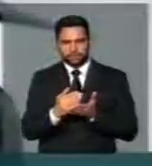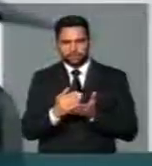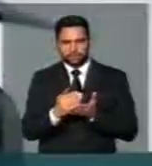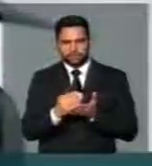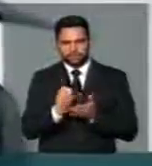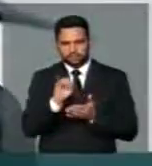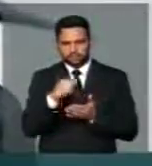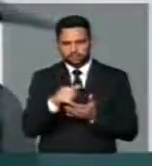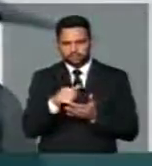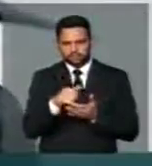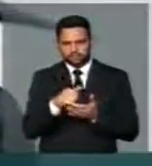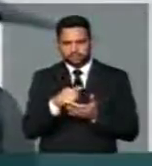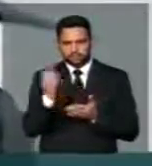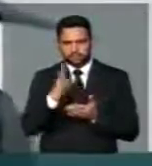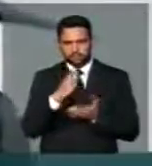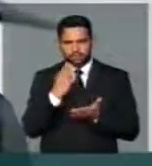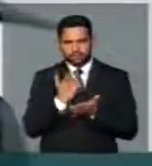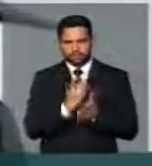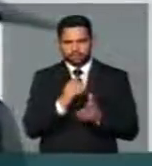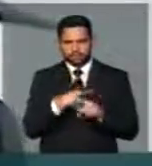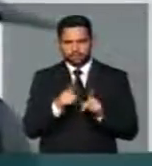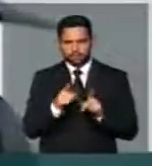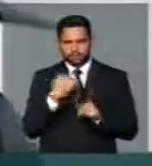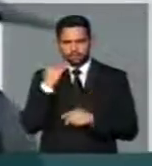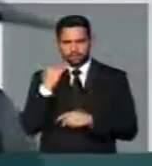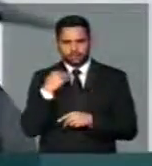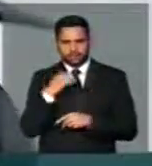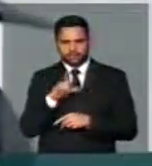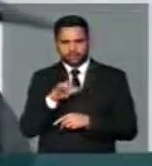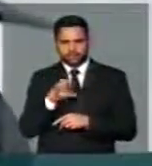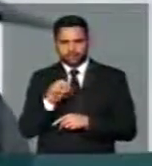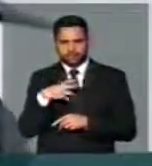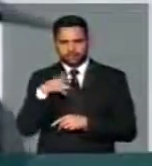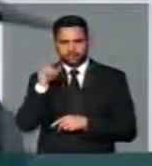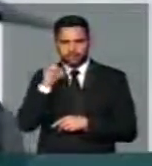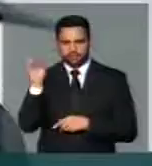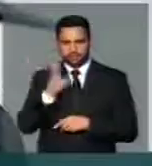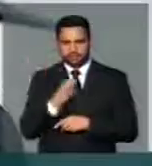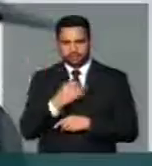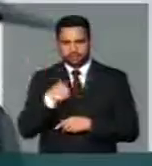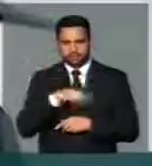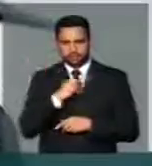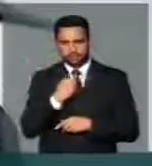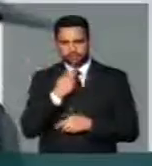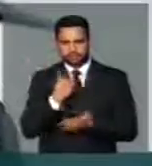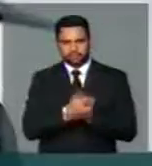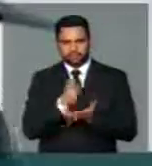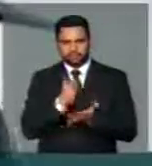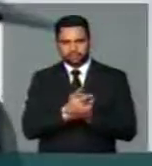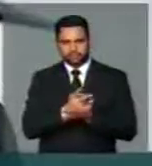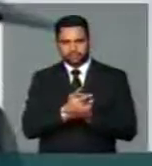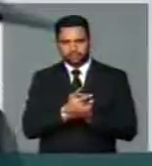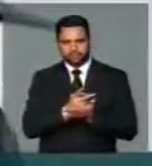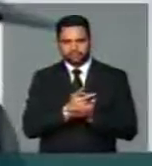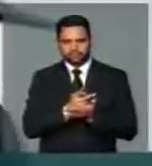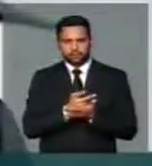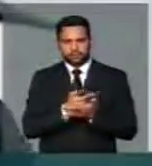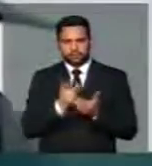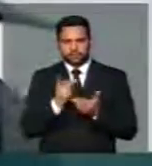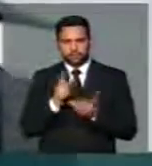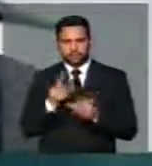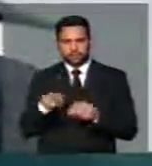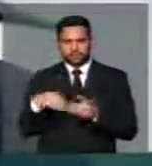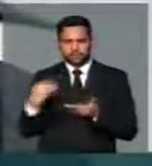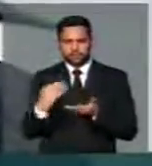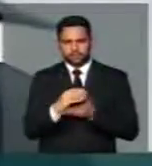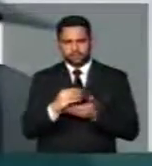Só para terminar, o Brasil está quebrado, mas os bancos têm o maior lucro da história do país. Nós não podemos continuar uma nação desse jeito. Pega o